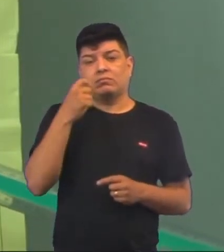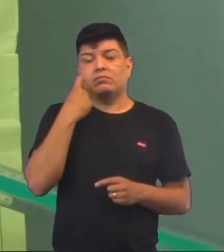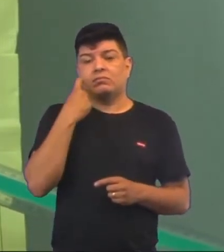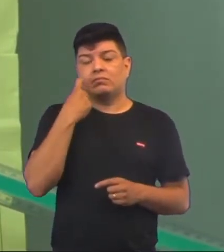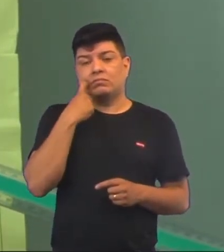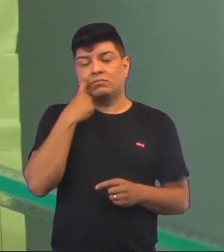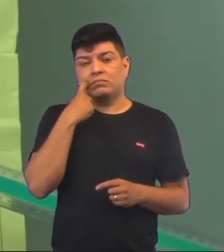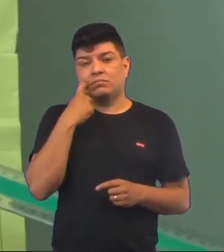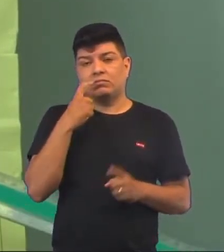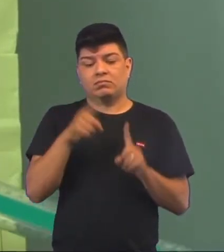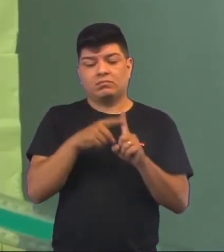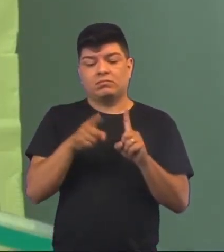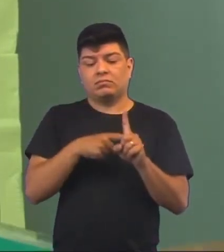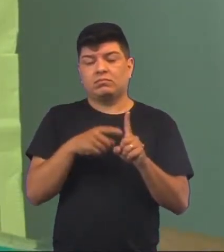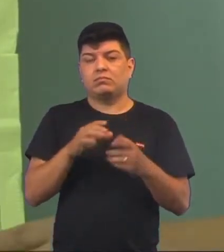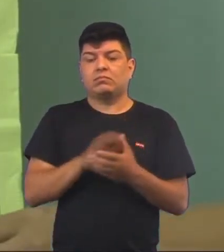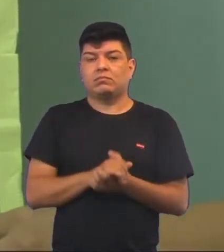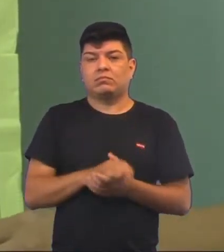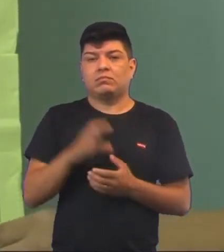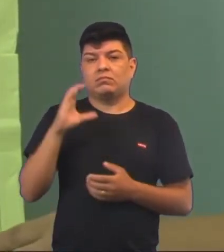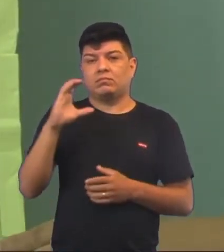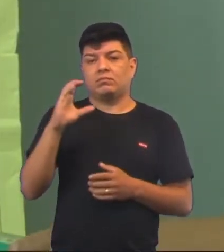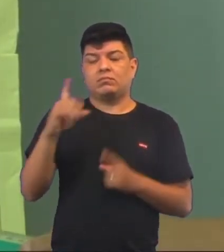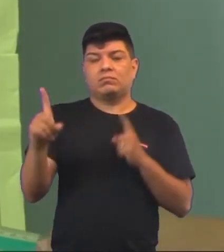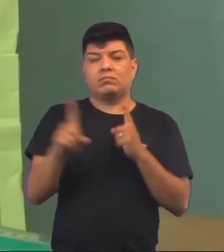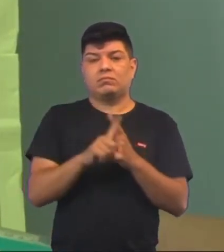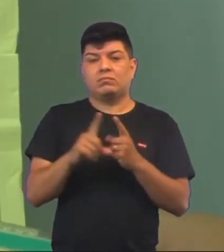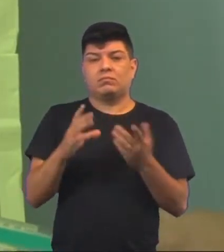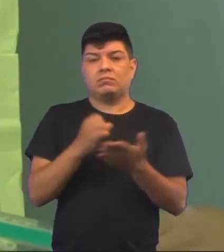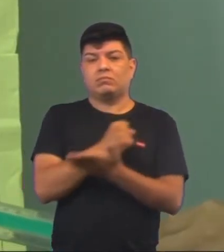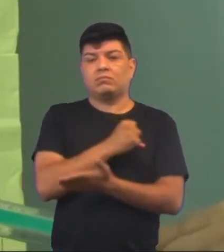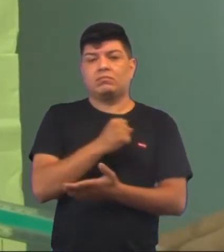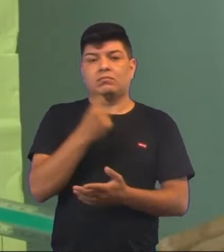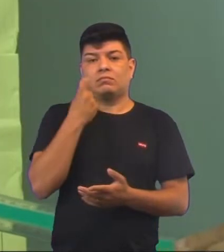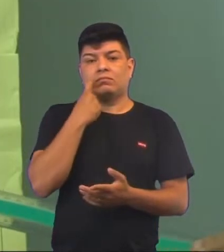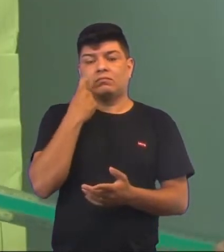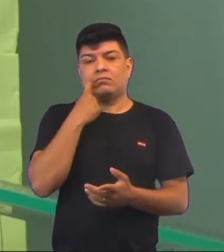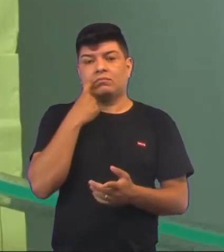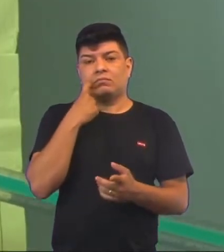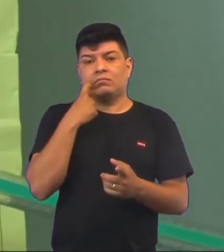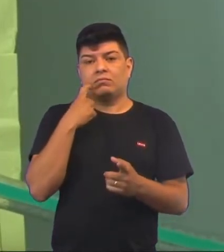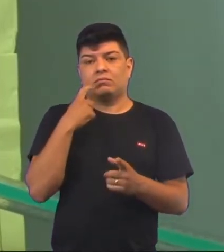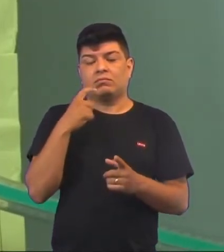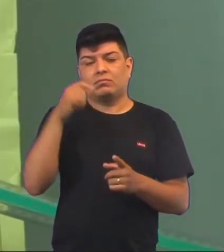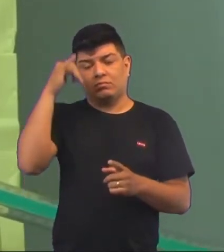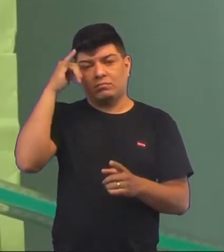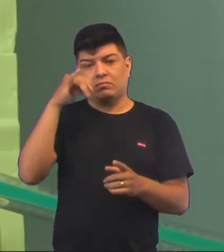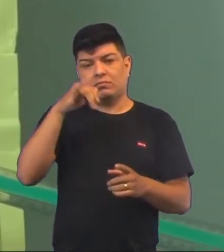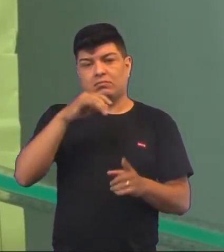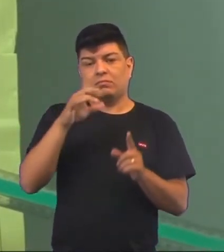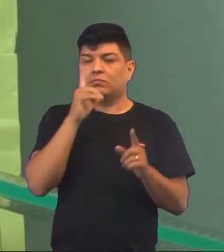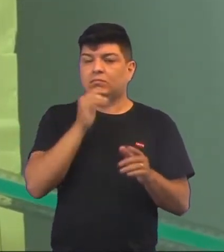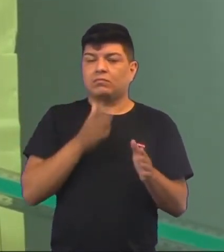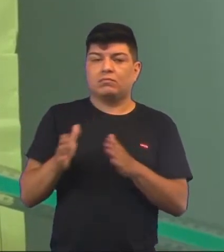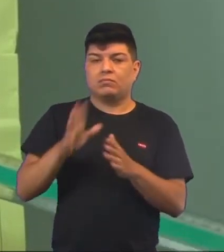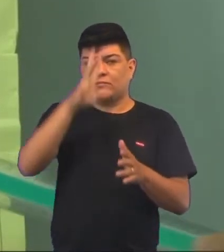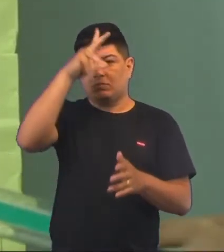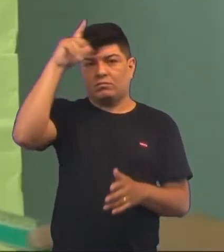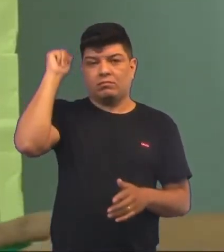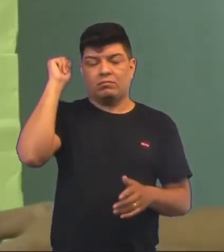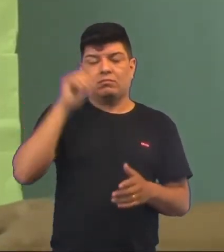peixe-boi gestante. C, que foi resgatado um peixe-boi no rio Amazonas.